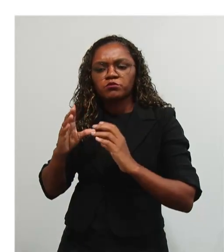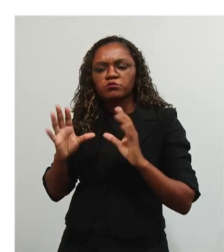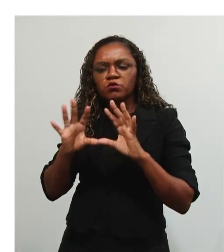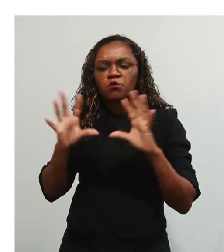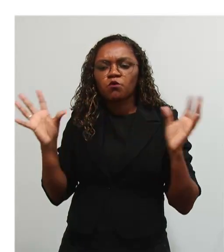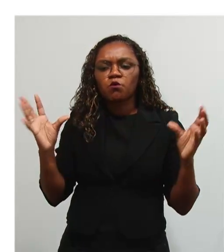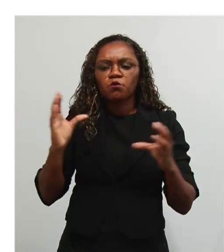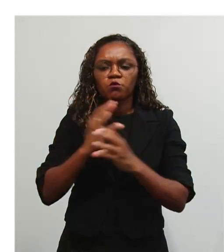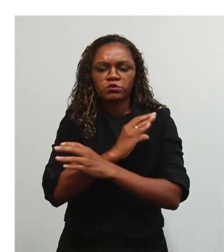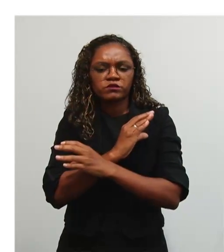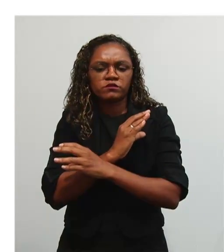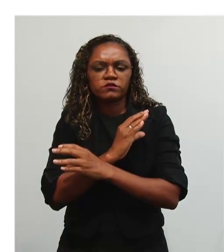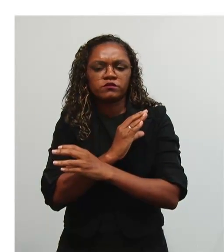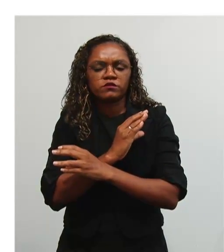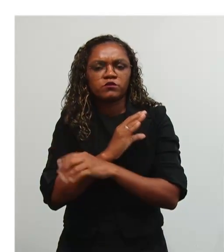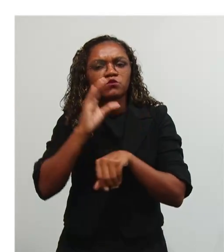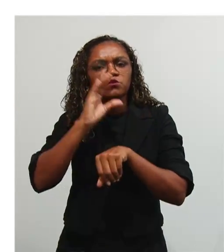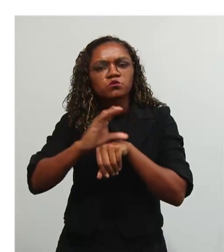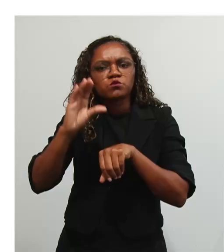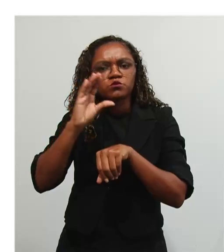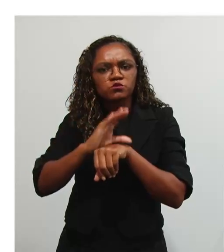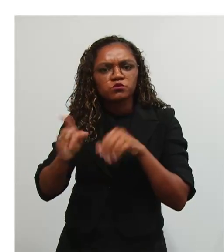ela está bem